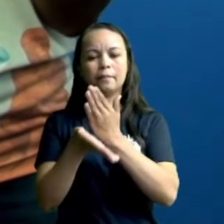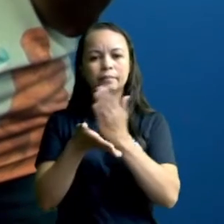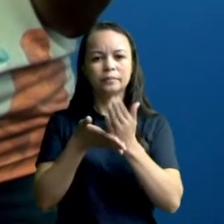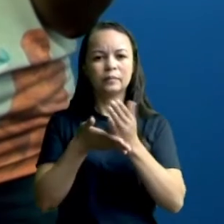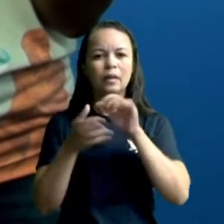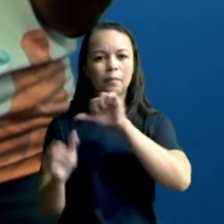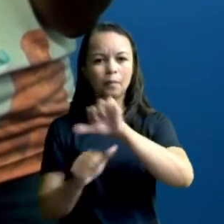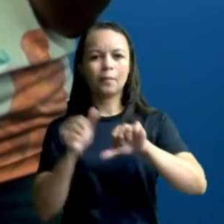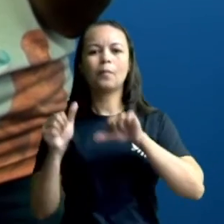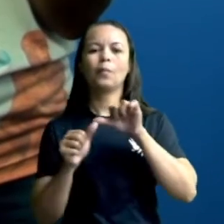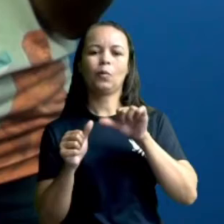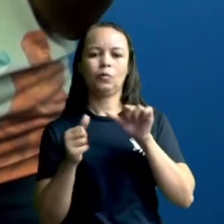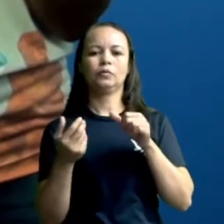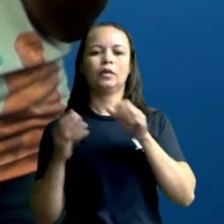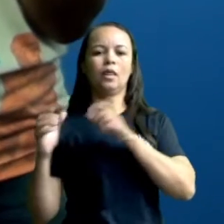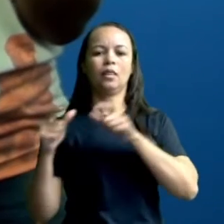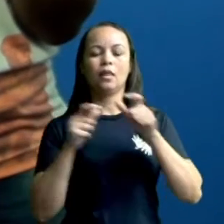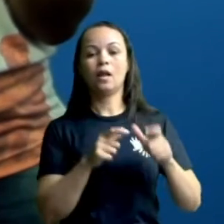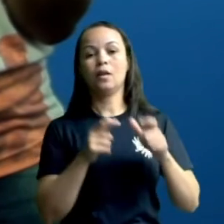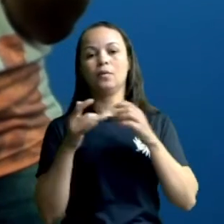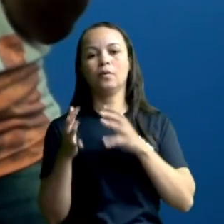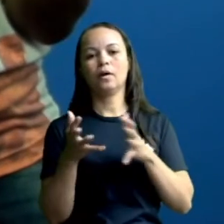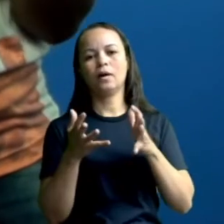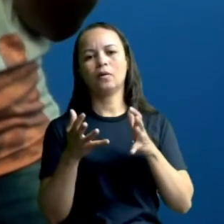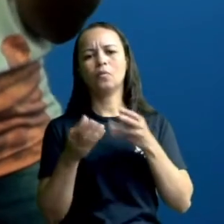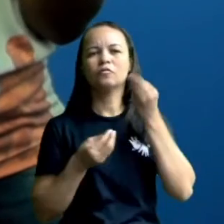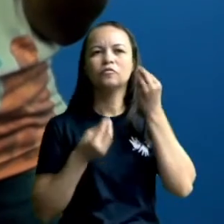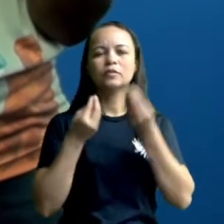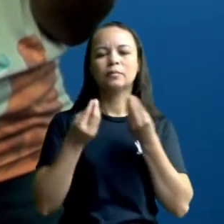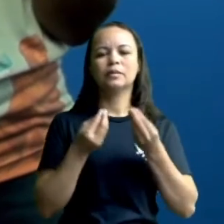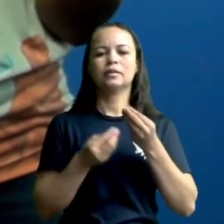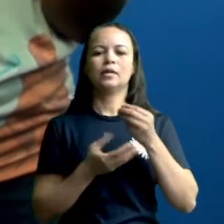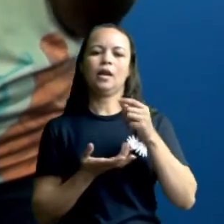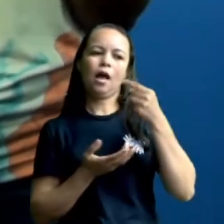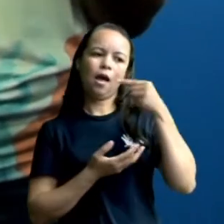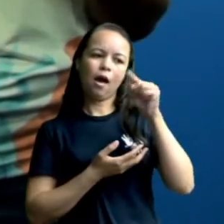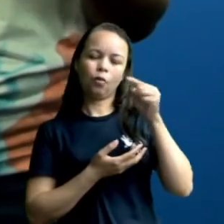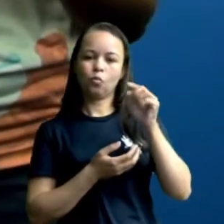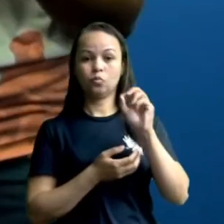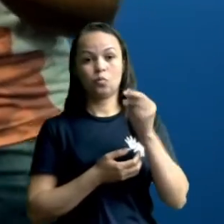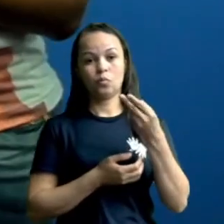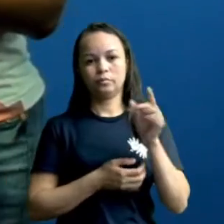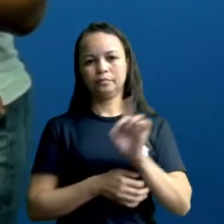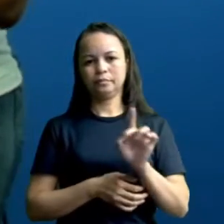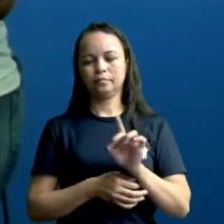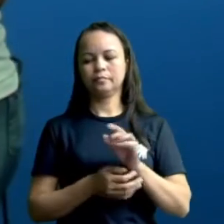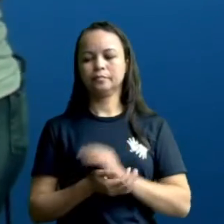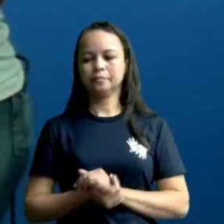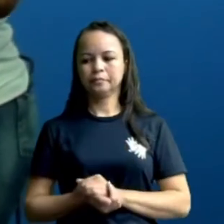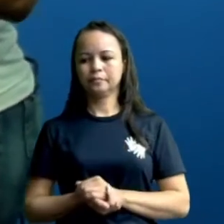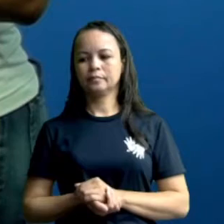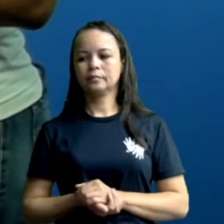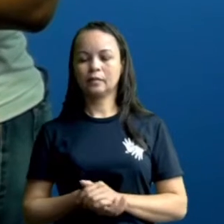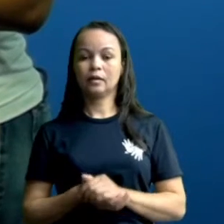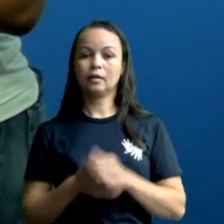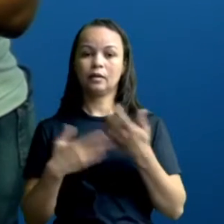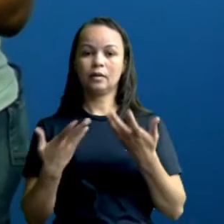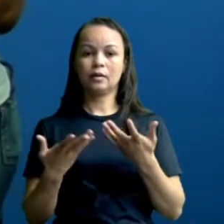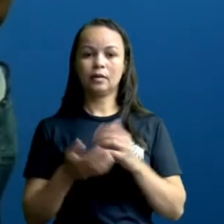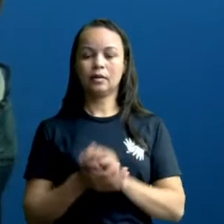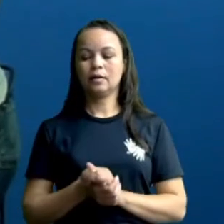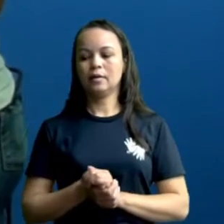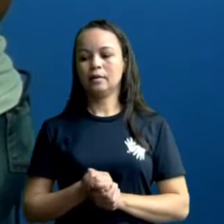última muda de lugar. Como é que eu vou saber se ele é agudo ou não? Então, a gente conta de trás para frente, Tem a